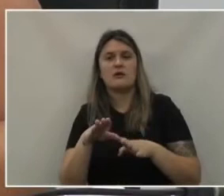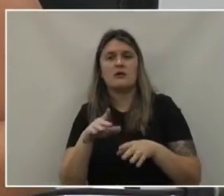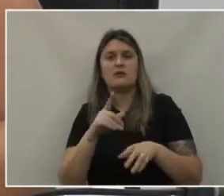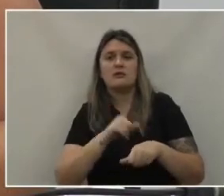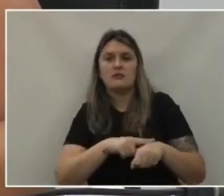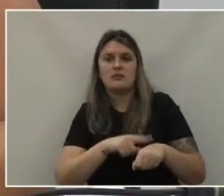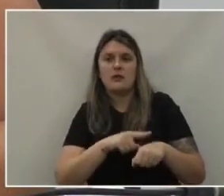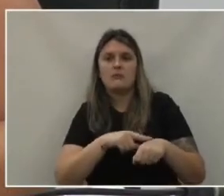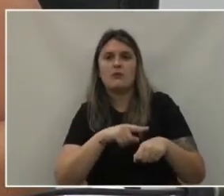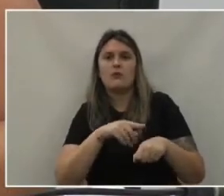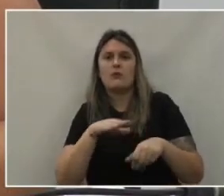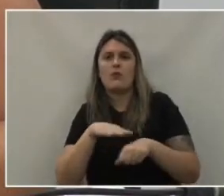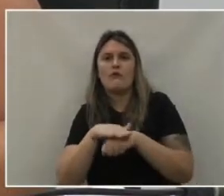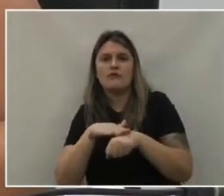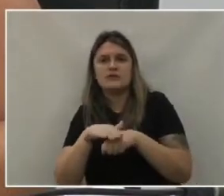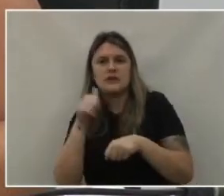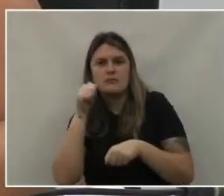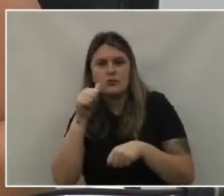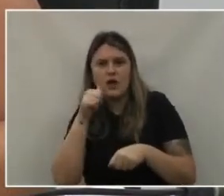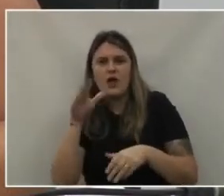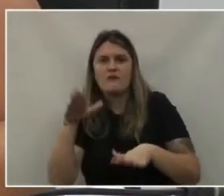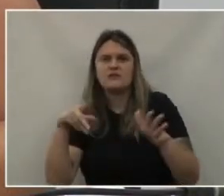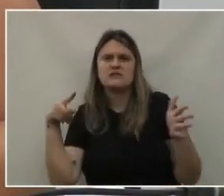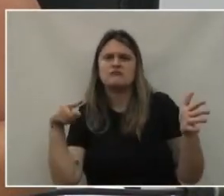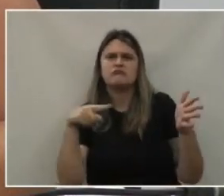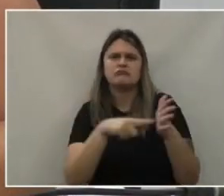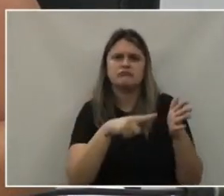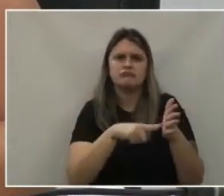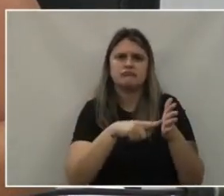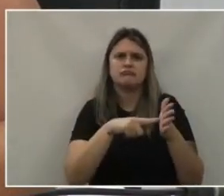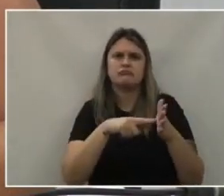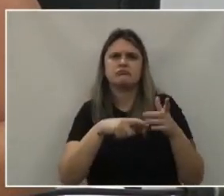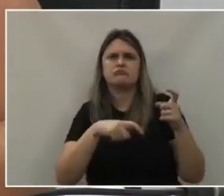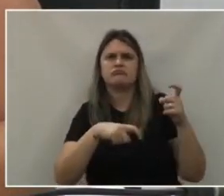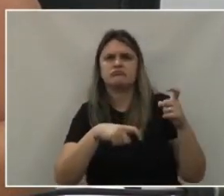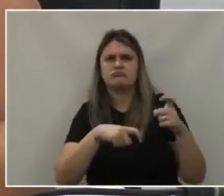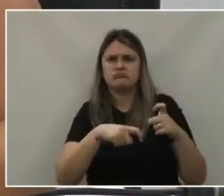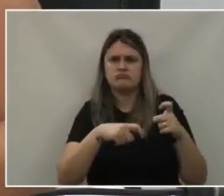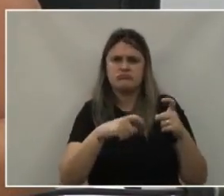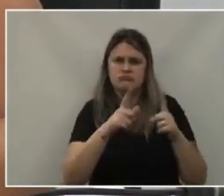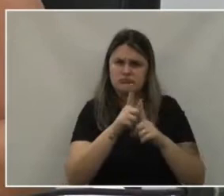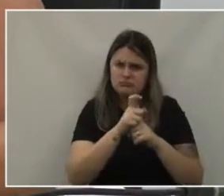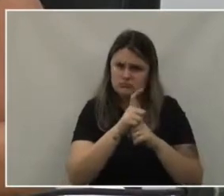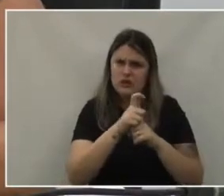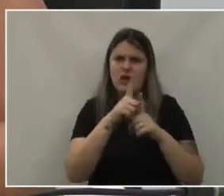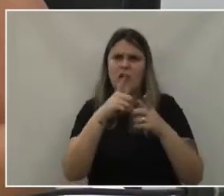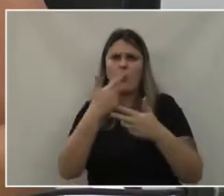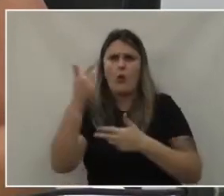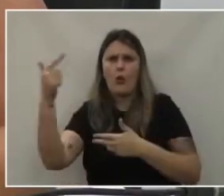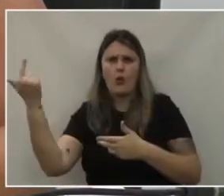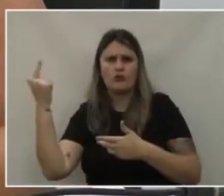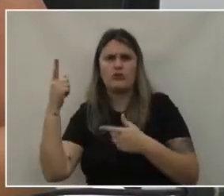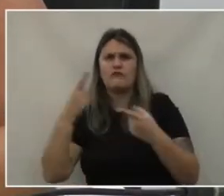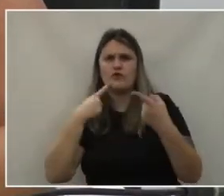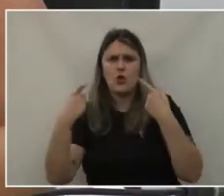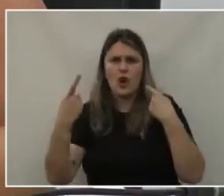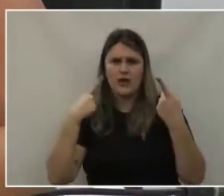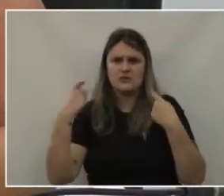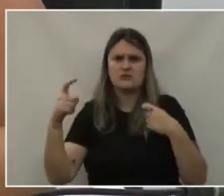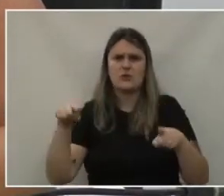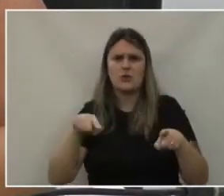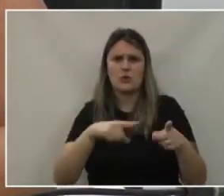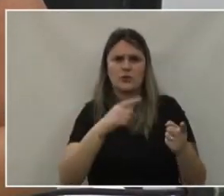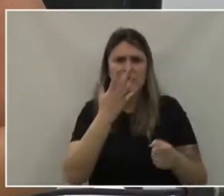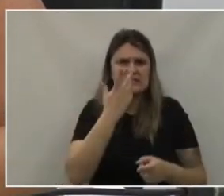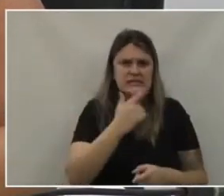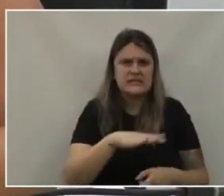denúncia gravíssima contra crianças e adolescentes, como estupro e e outros tipos mais que vocês possam